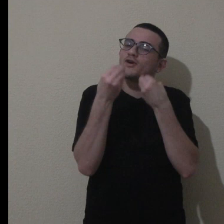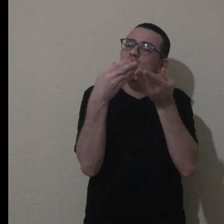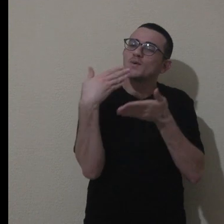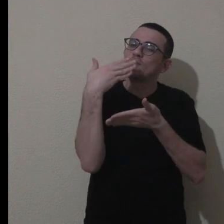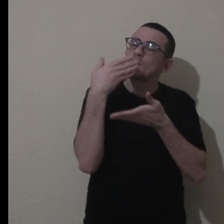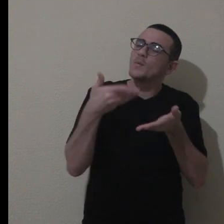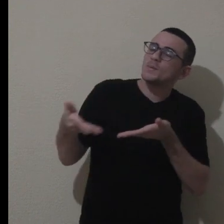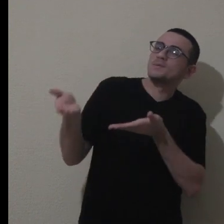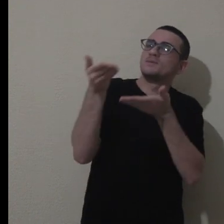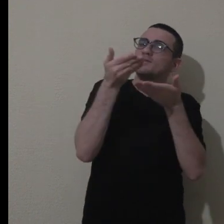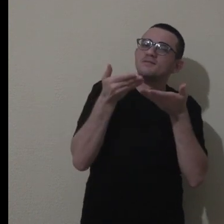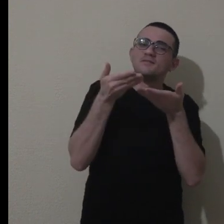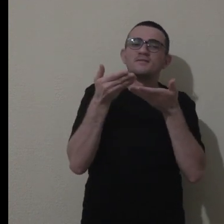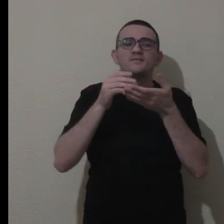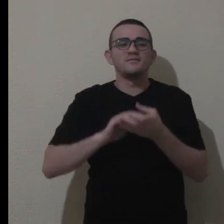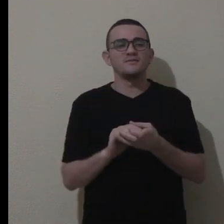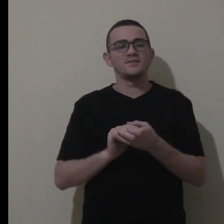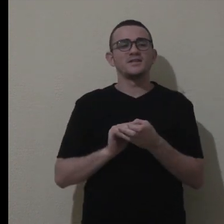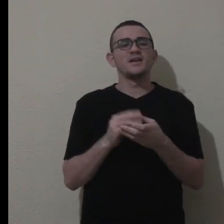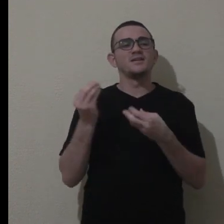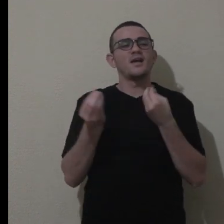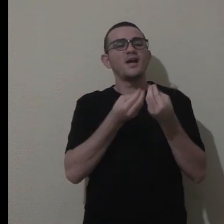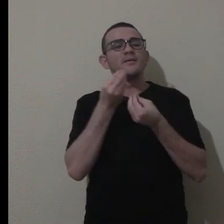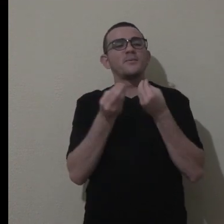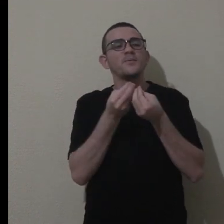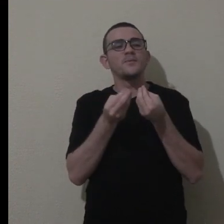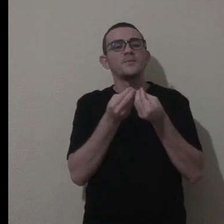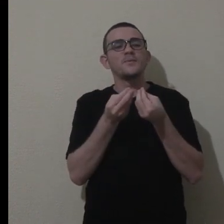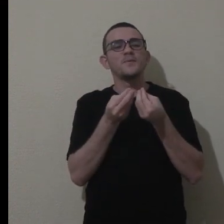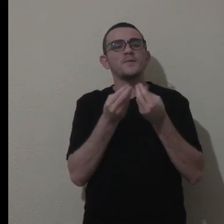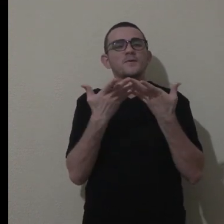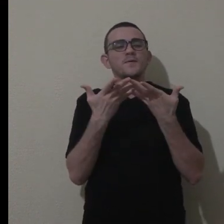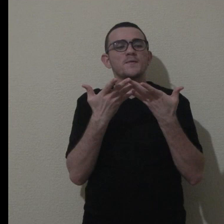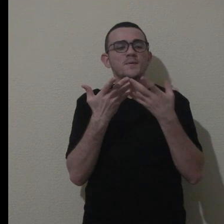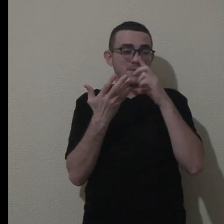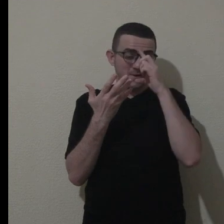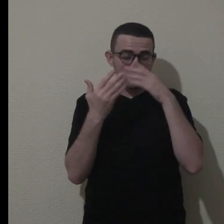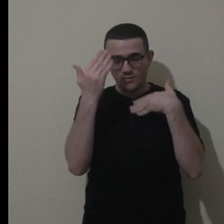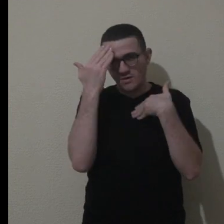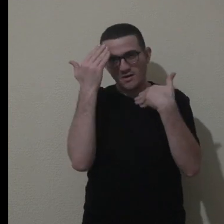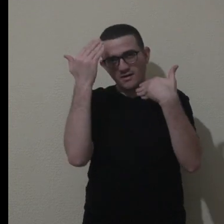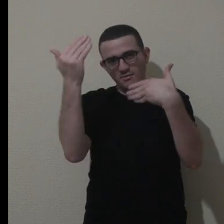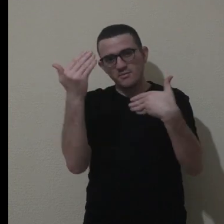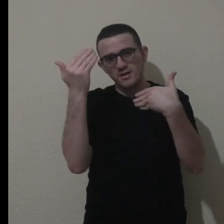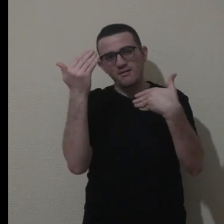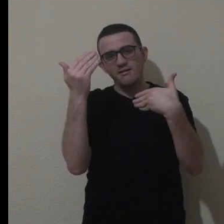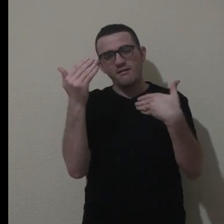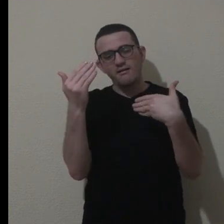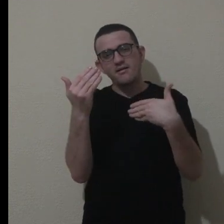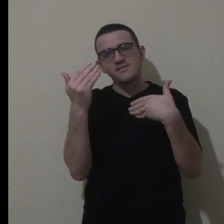pouquinho de doce aí a vocês, e né, como um atributo de